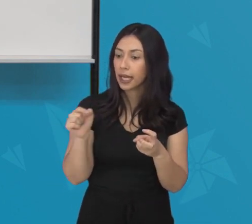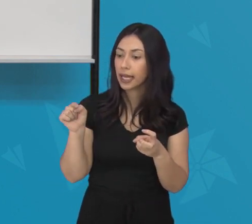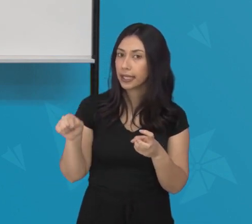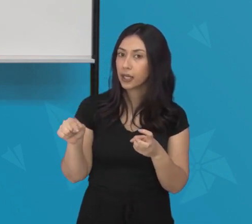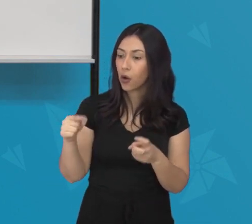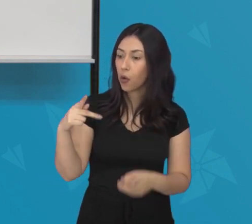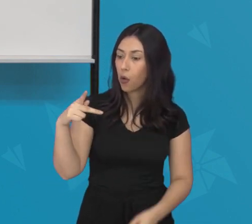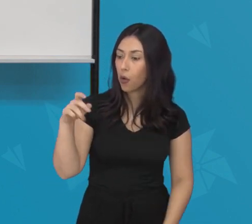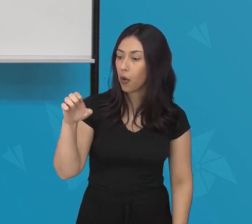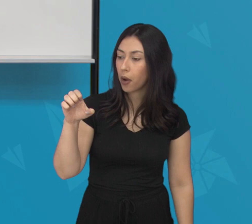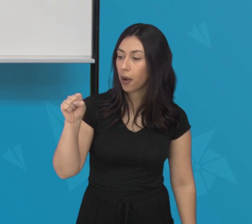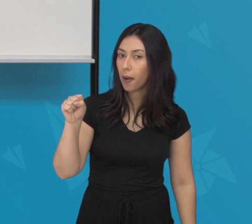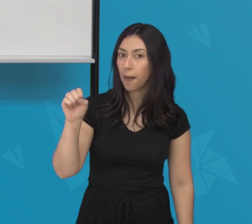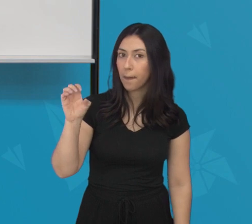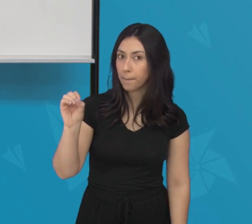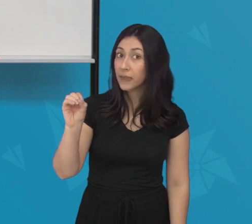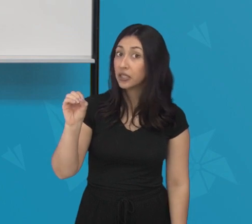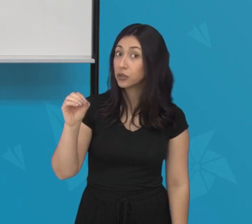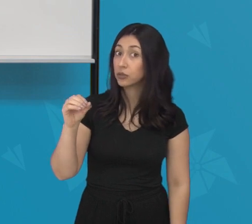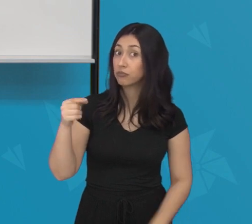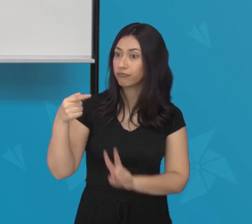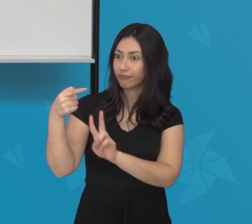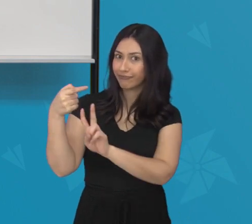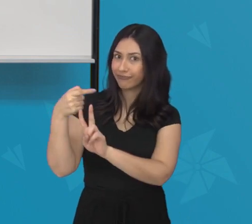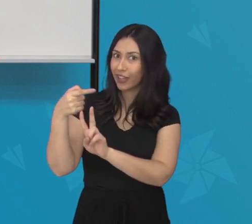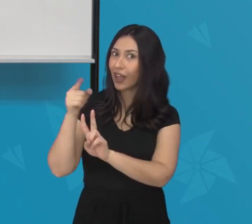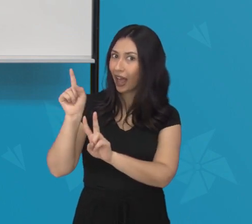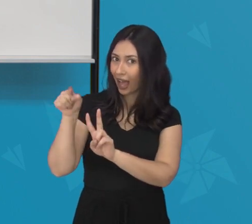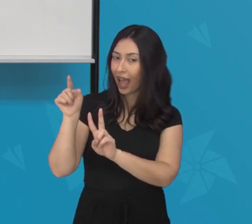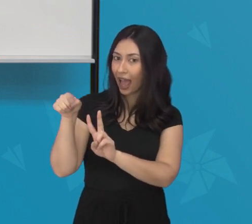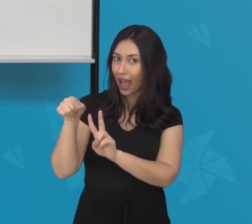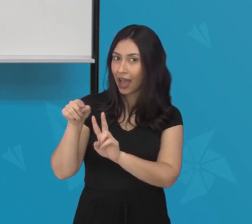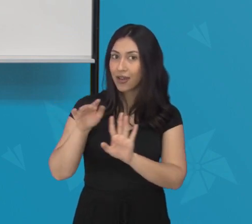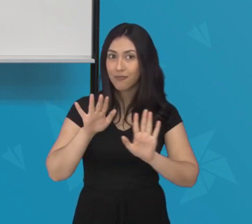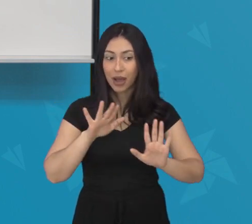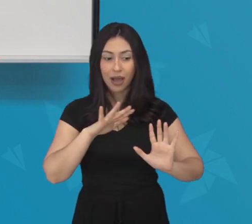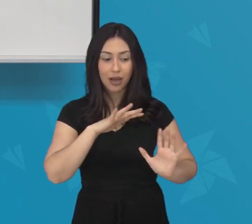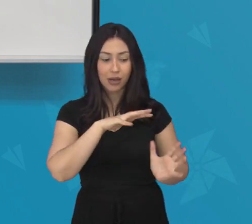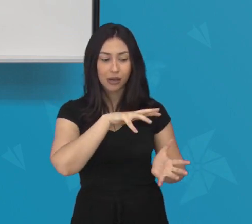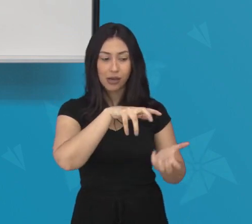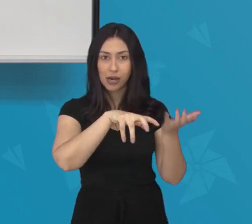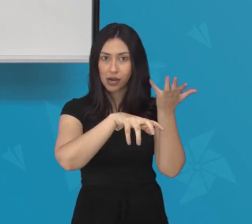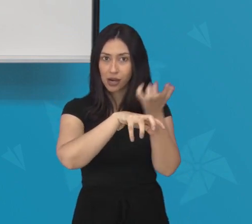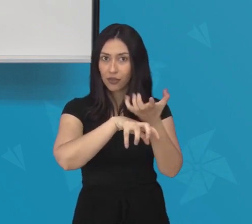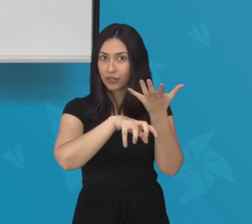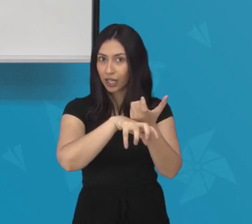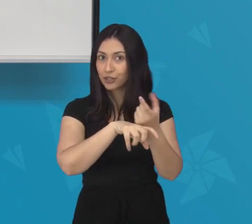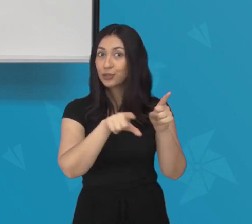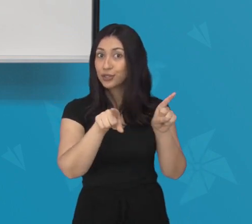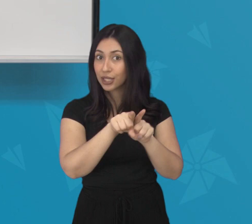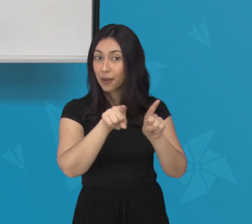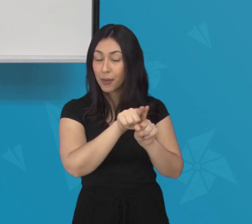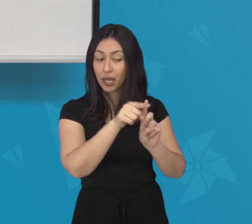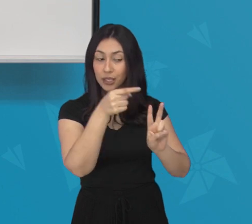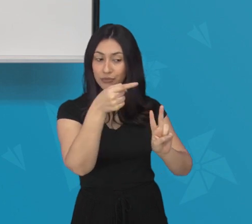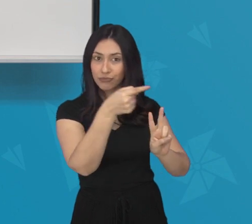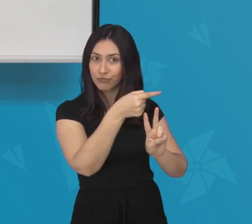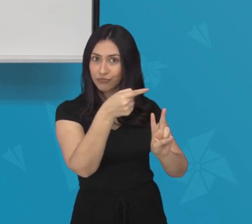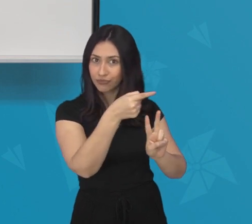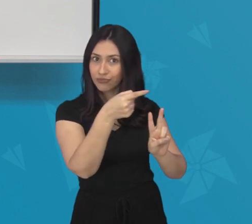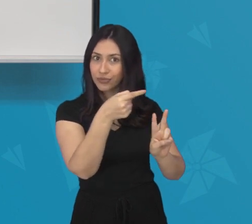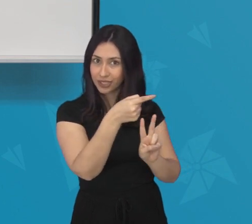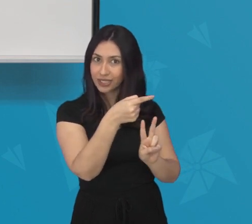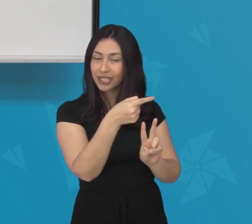peso é uma grandeza vetorial, módulo, direção e sentido. Gravidade também é uma grandeza vetorial. Tem